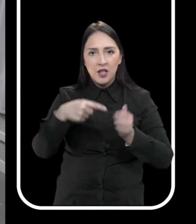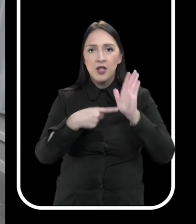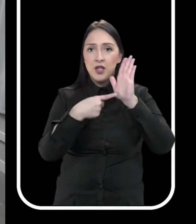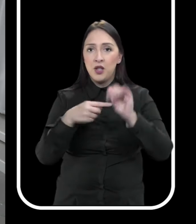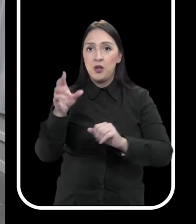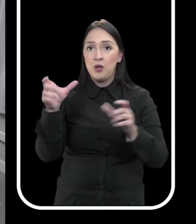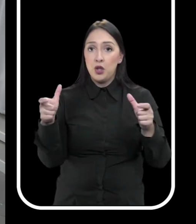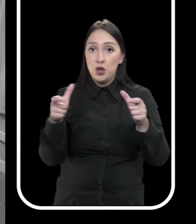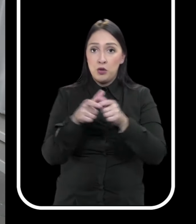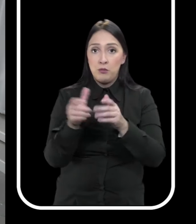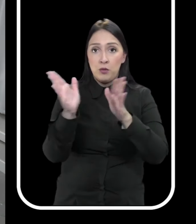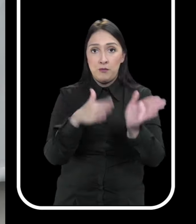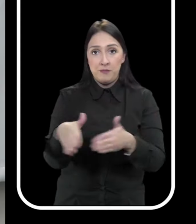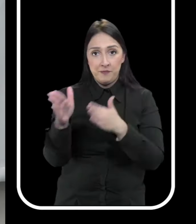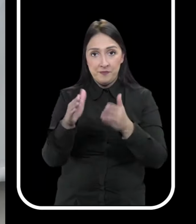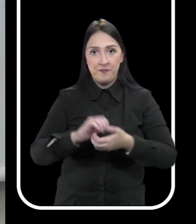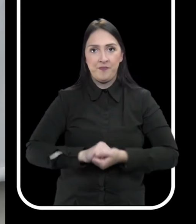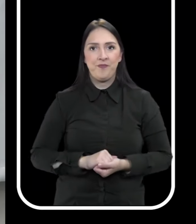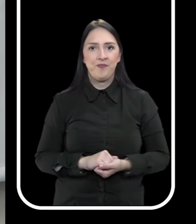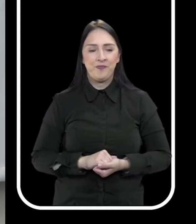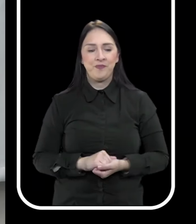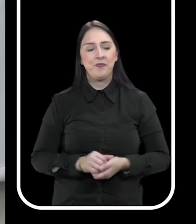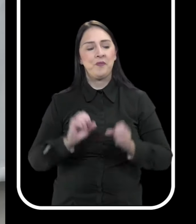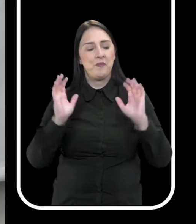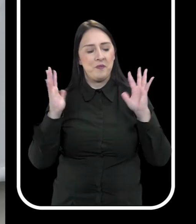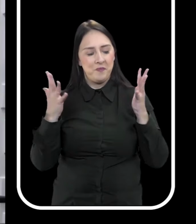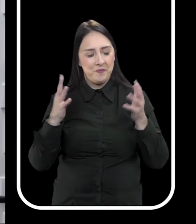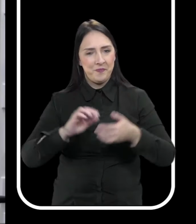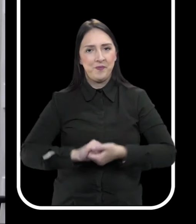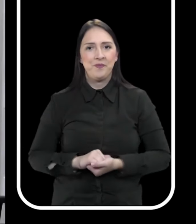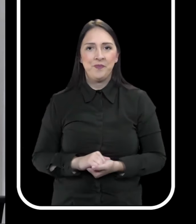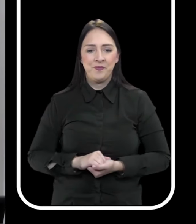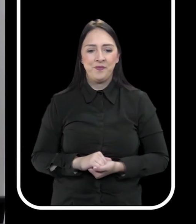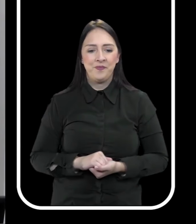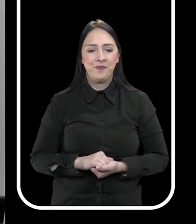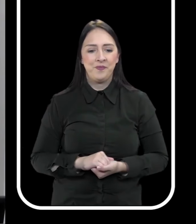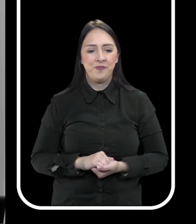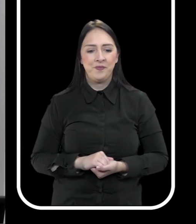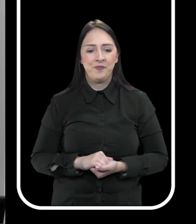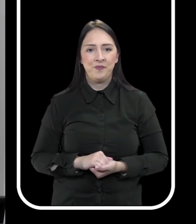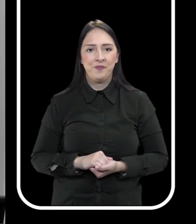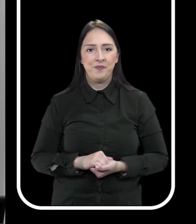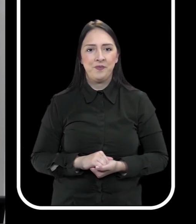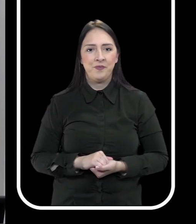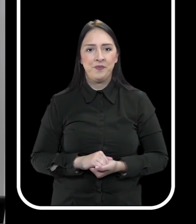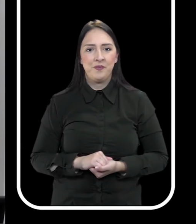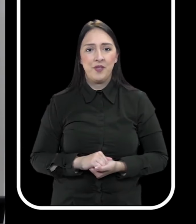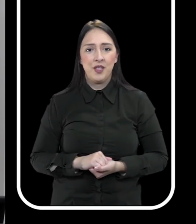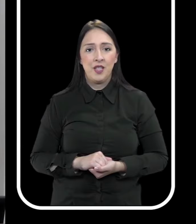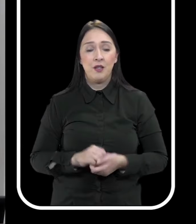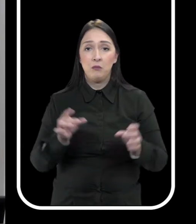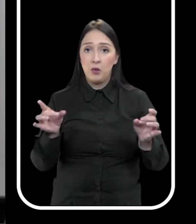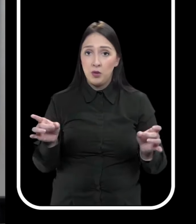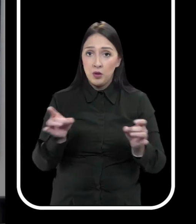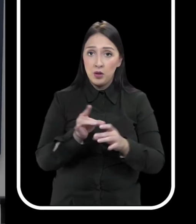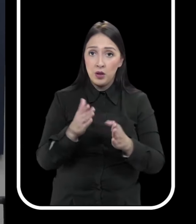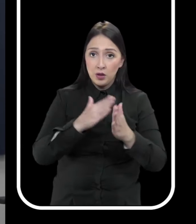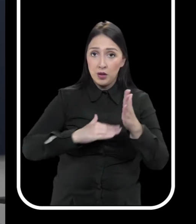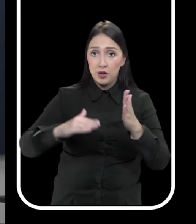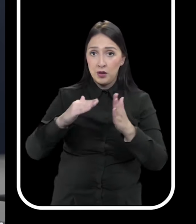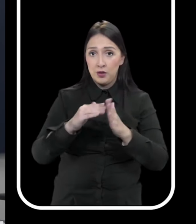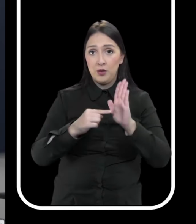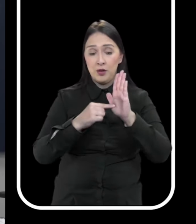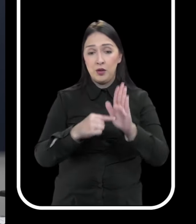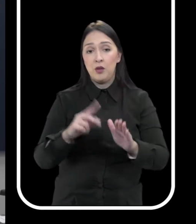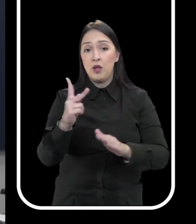bons em relação à otimização do processo. Muito bem. Então, como uma conclusão